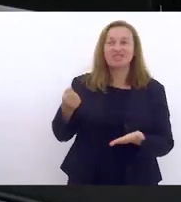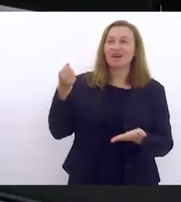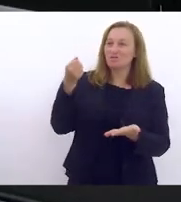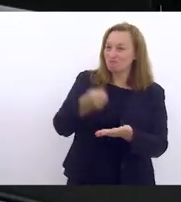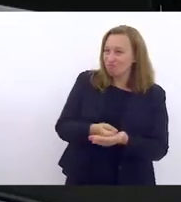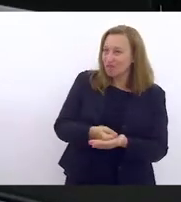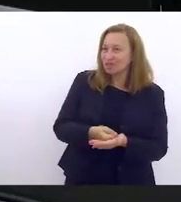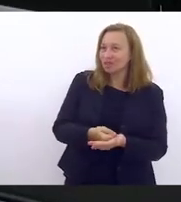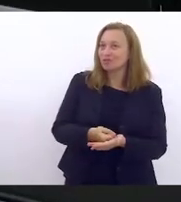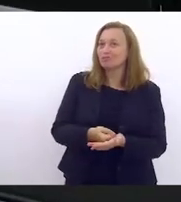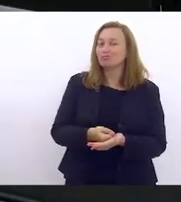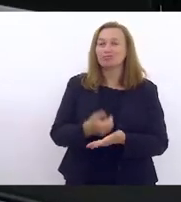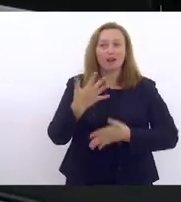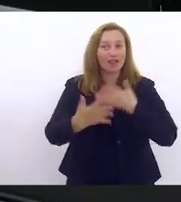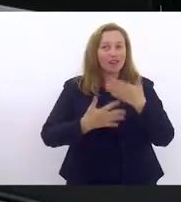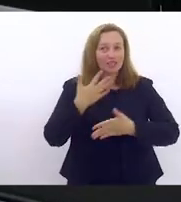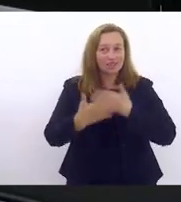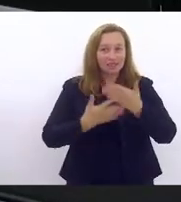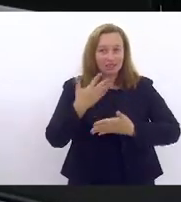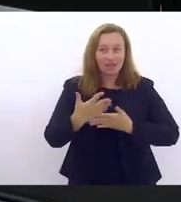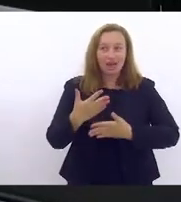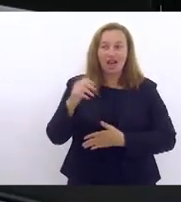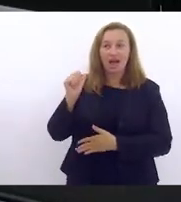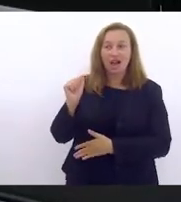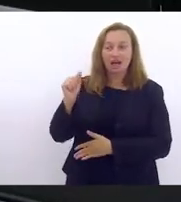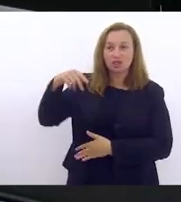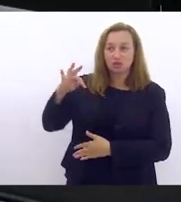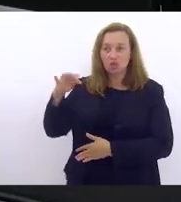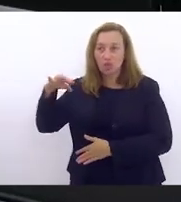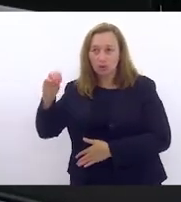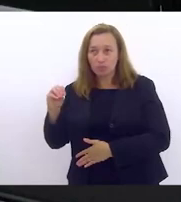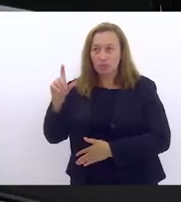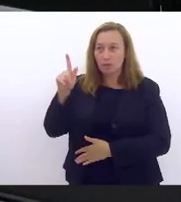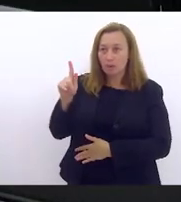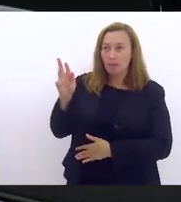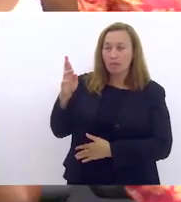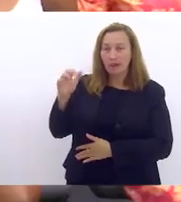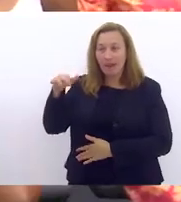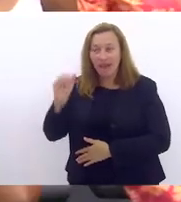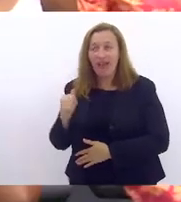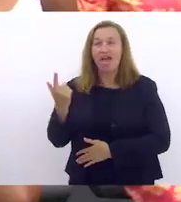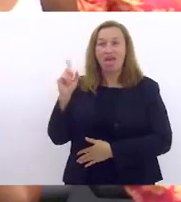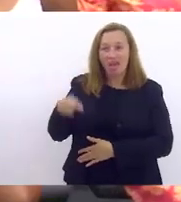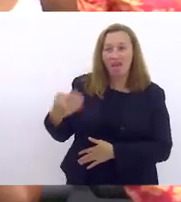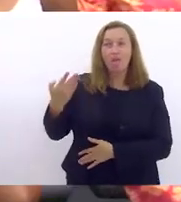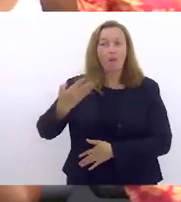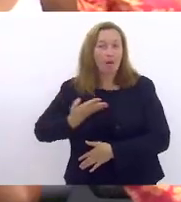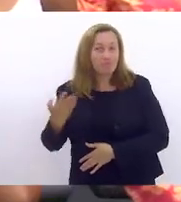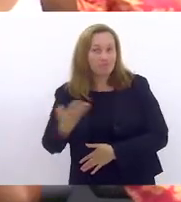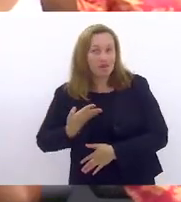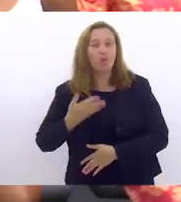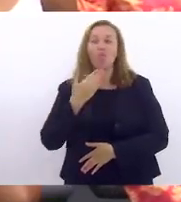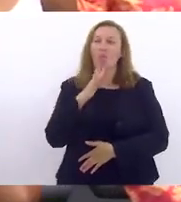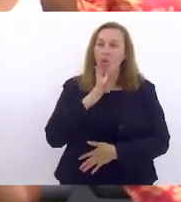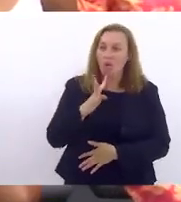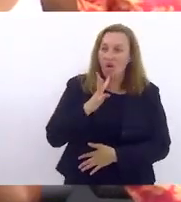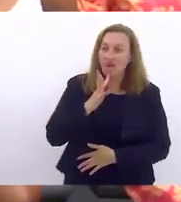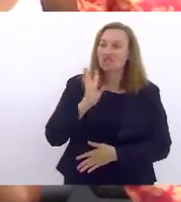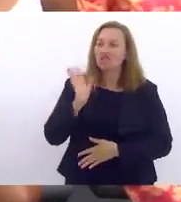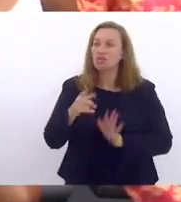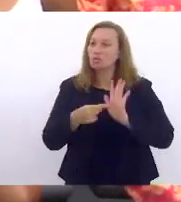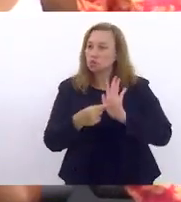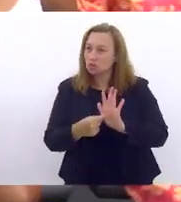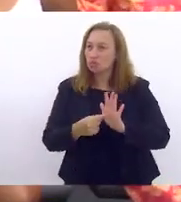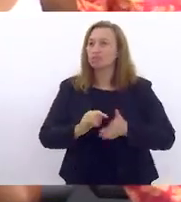executada com o maior prazer, porque o Antônio Braga é um parceiro, conhece, é entusiasta, já demonstrou